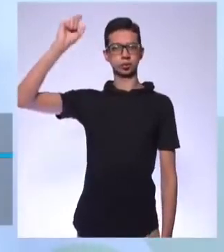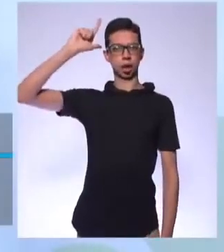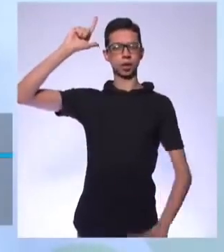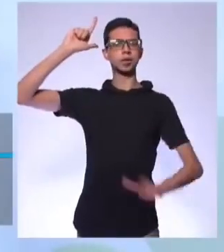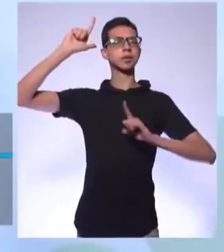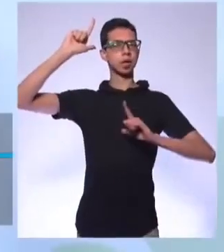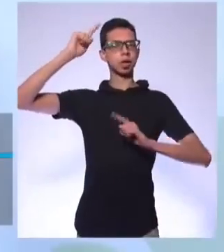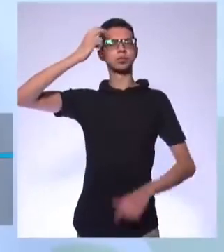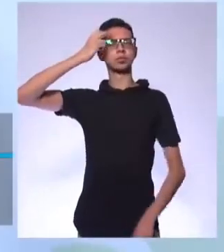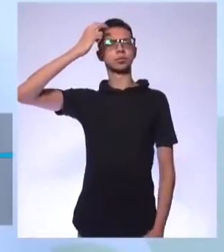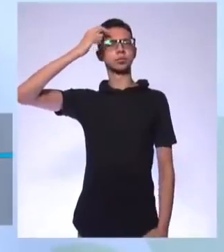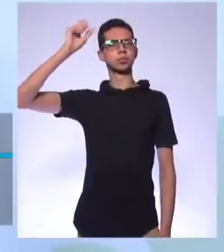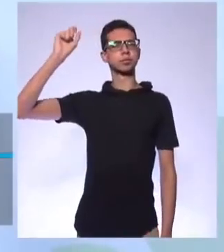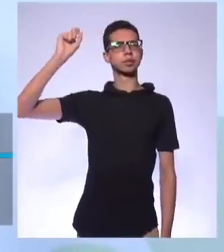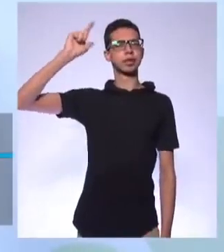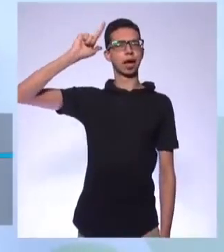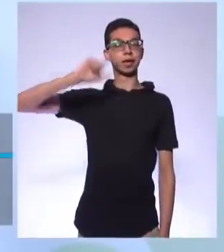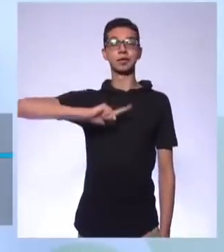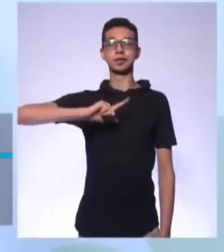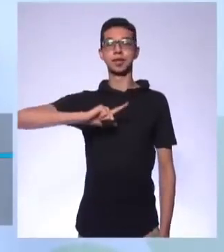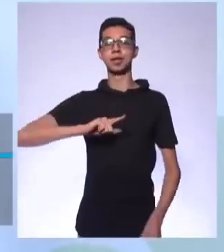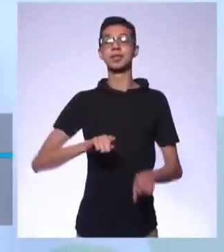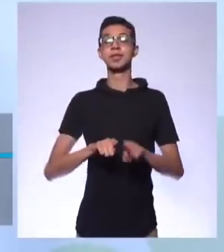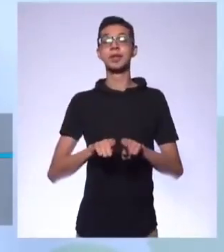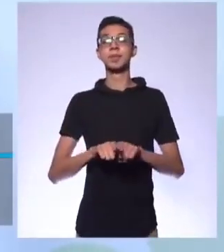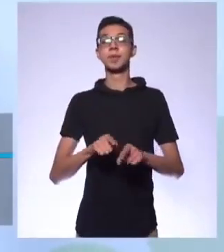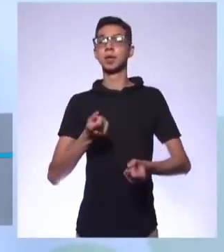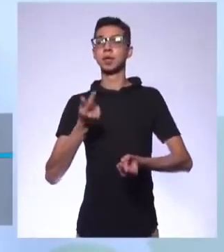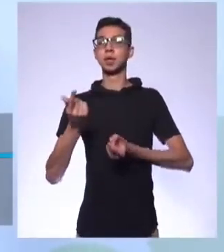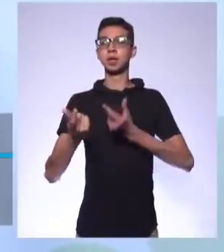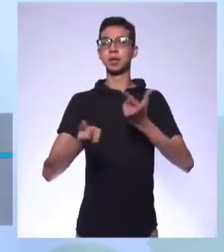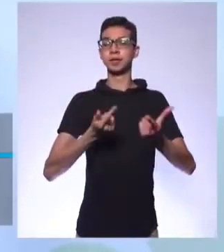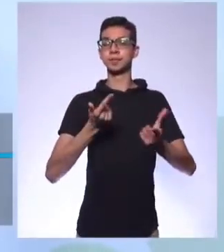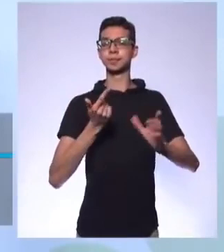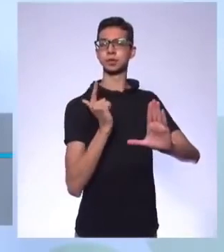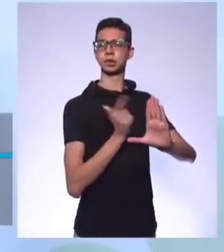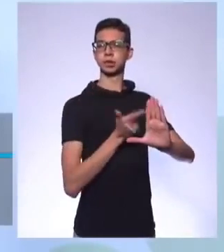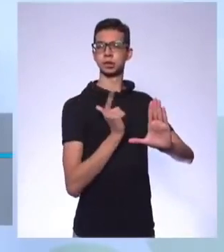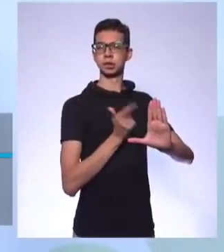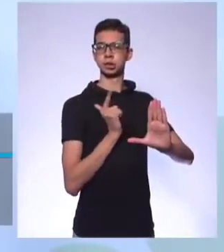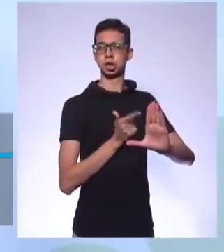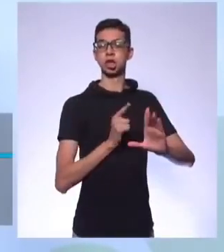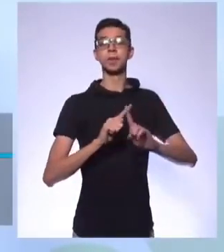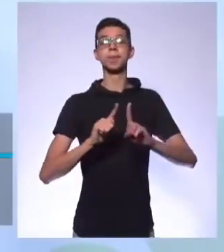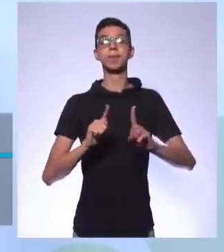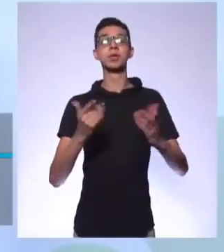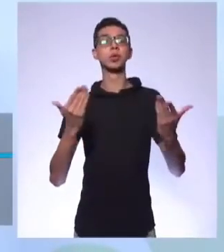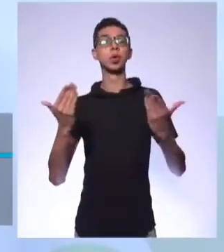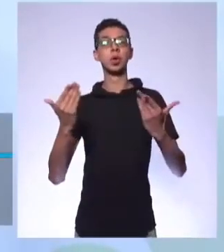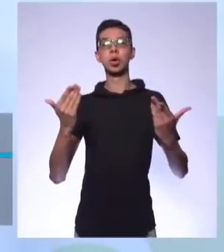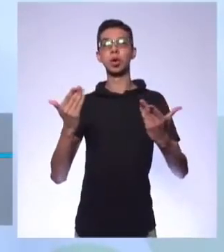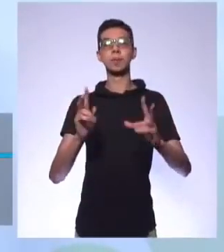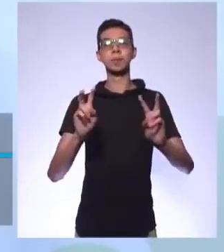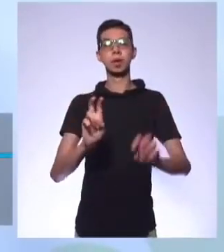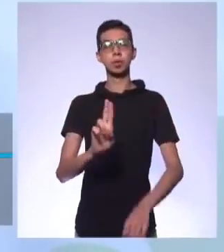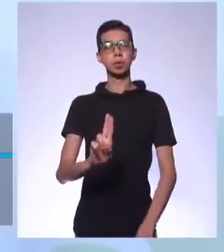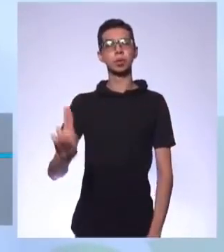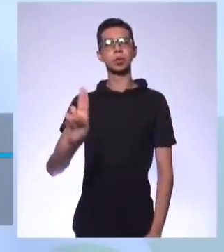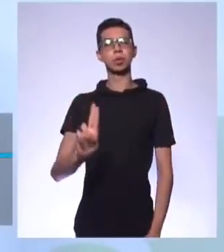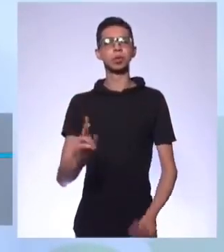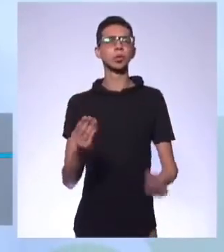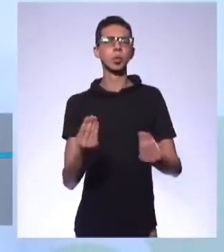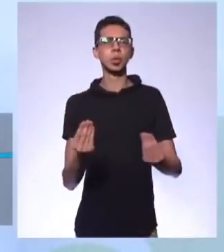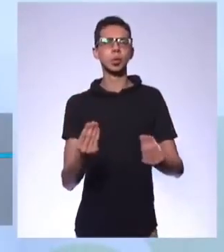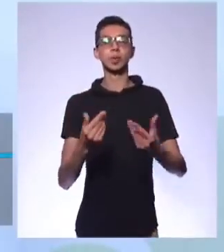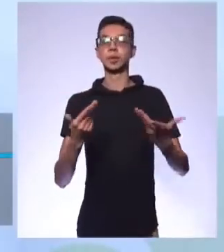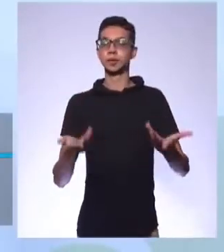extremamente talentosos que fazem as críticas, mas o quanto isso está relacionado ao consumo, né? Então, quando